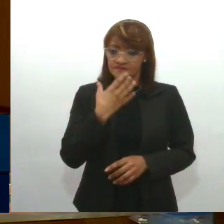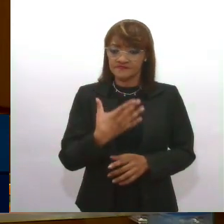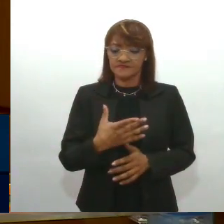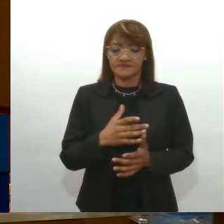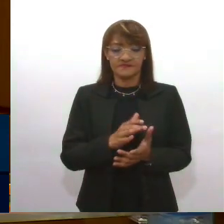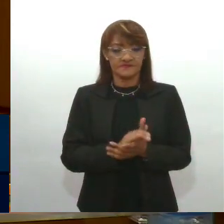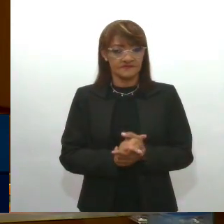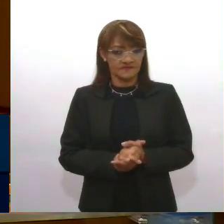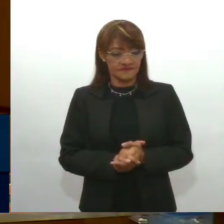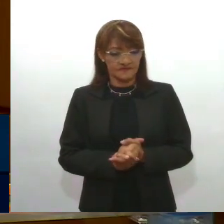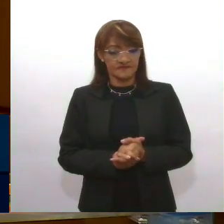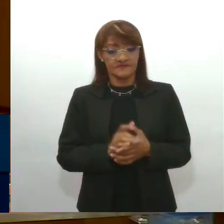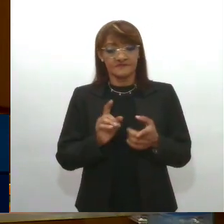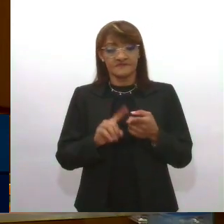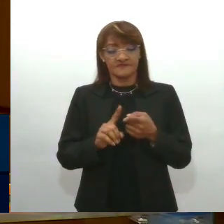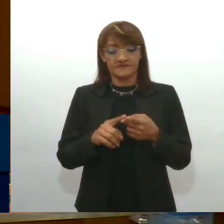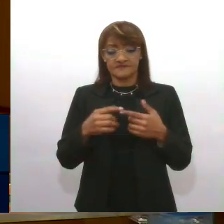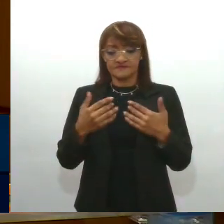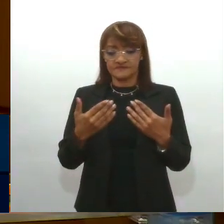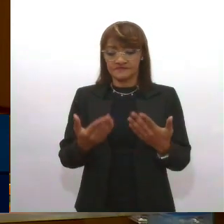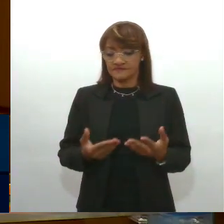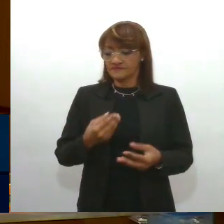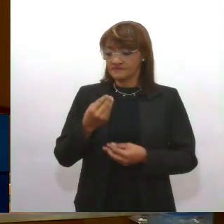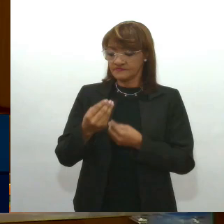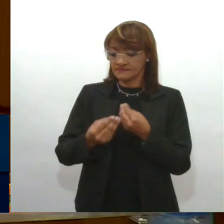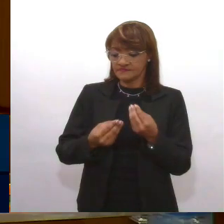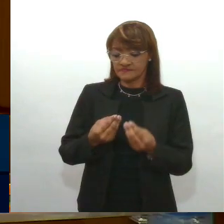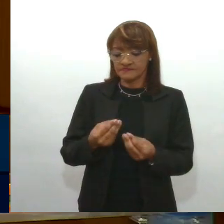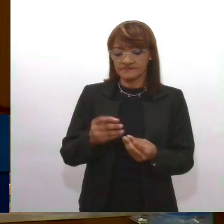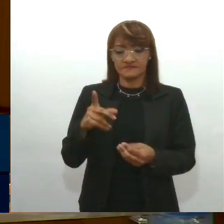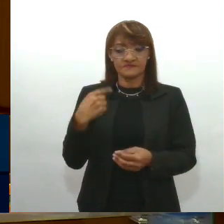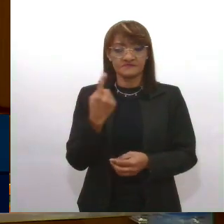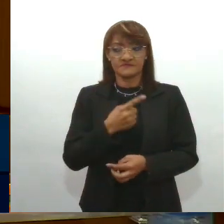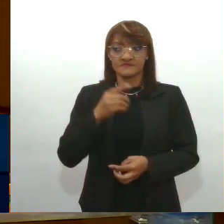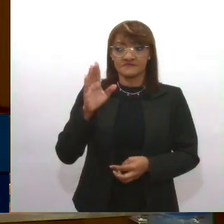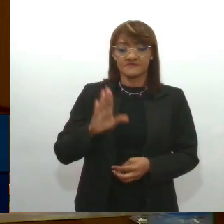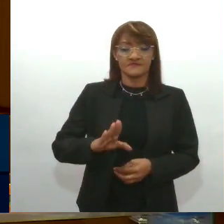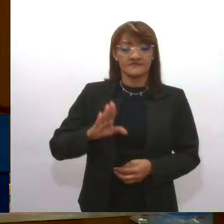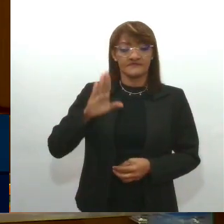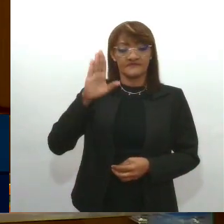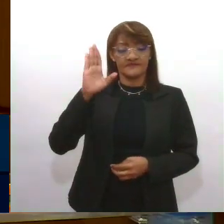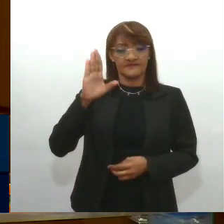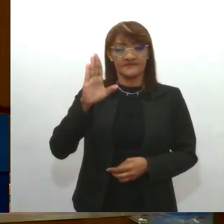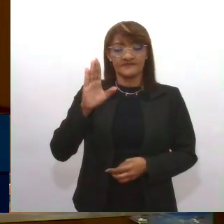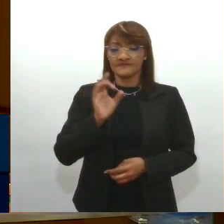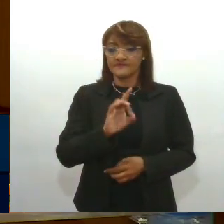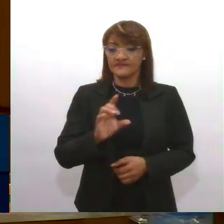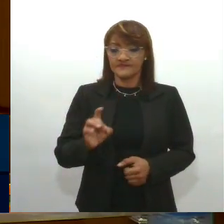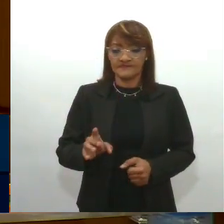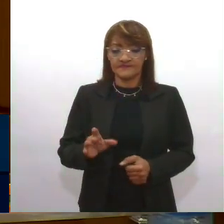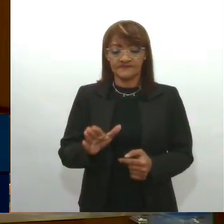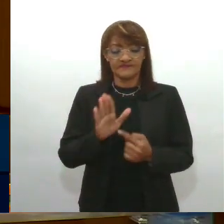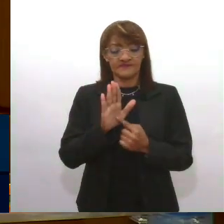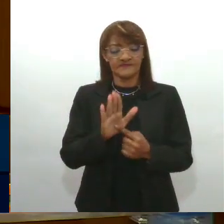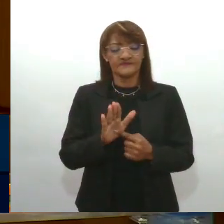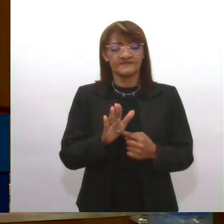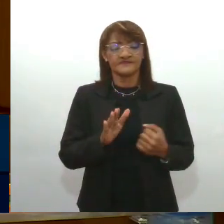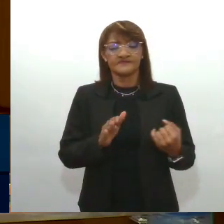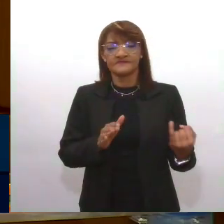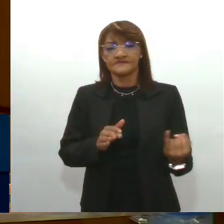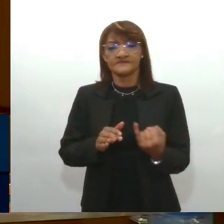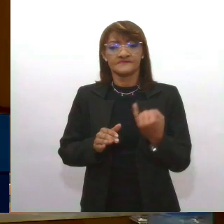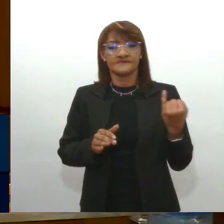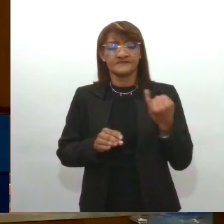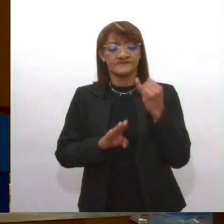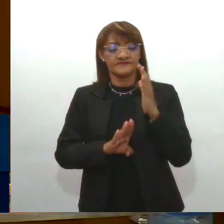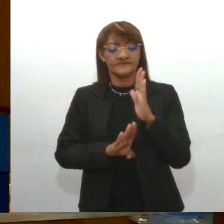combatividade de nossas candidaturas permitiram o resultado importante aumentando Nossa bancada